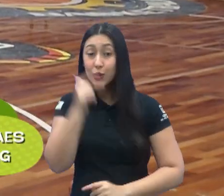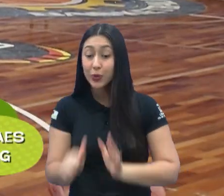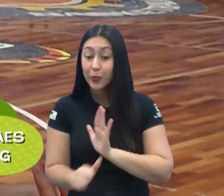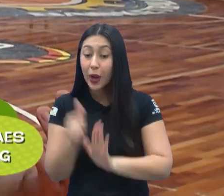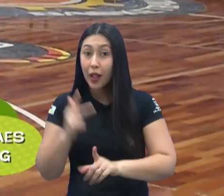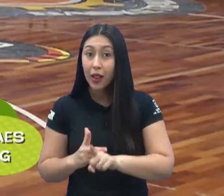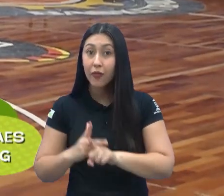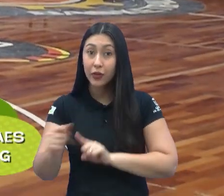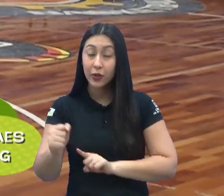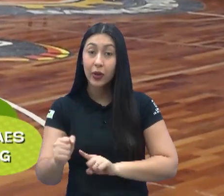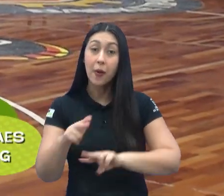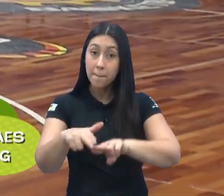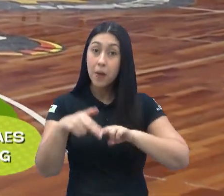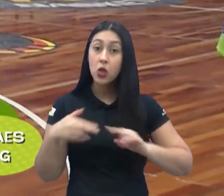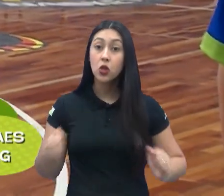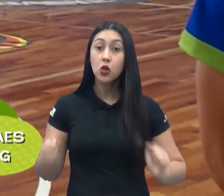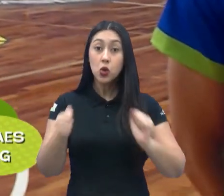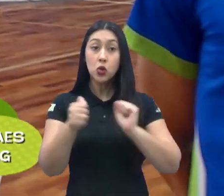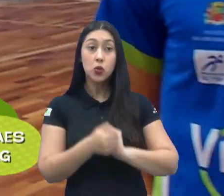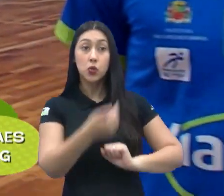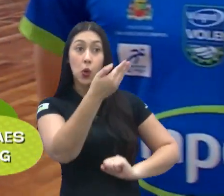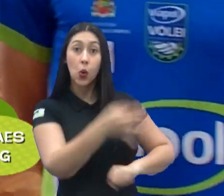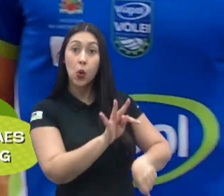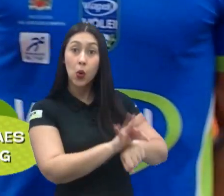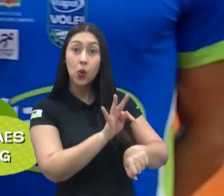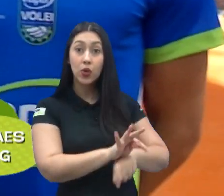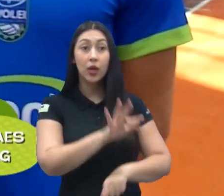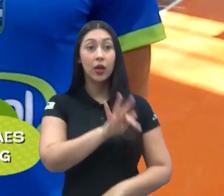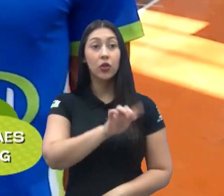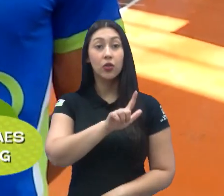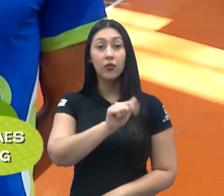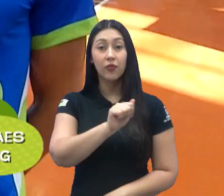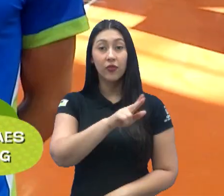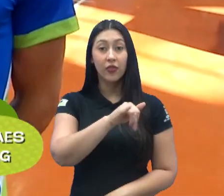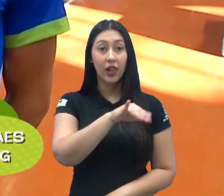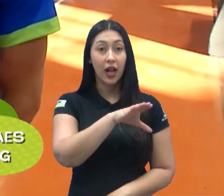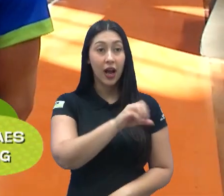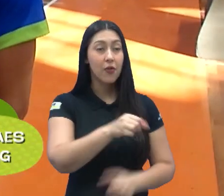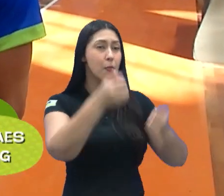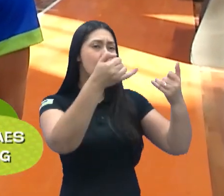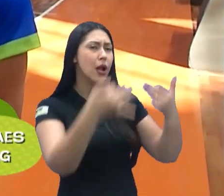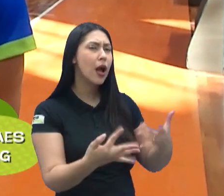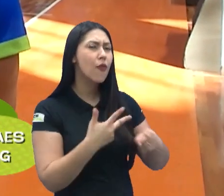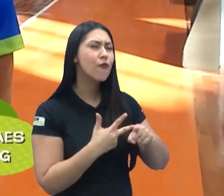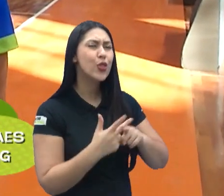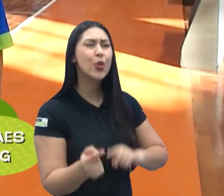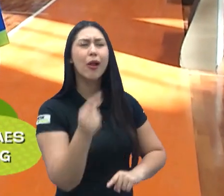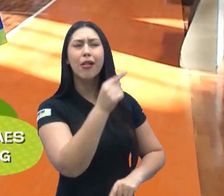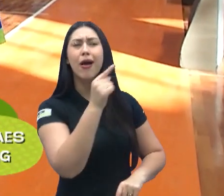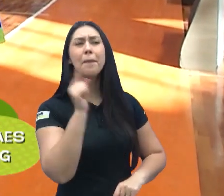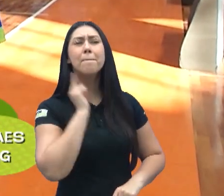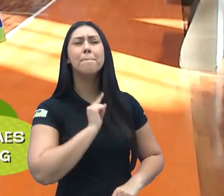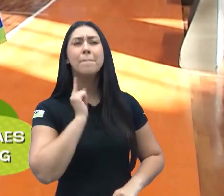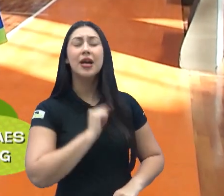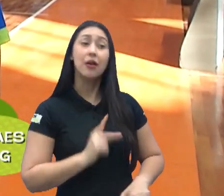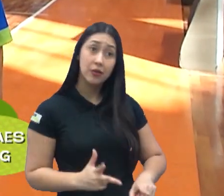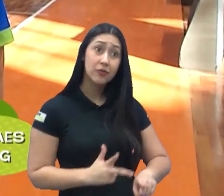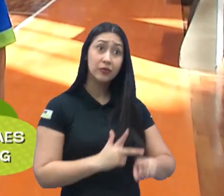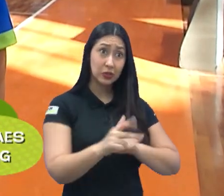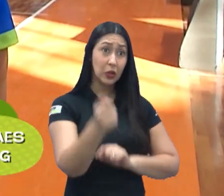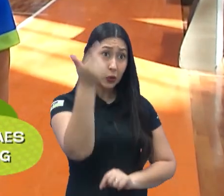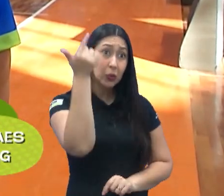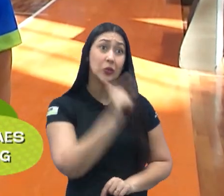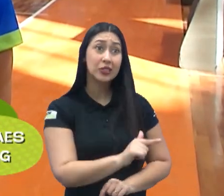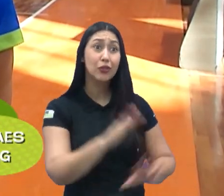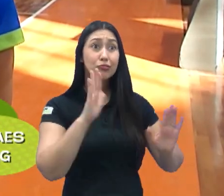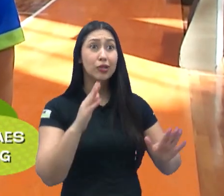Para isso eu estou aqui com o técnico Flávio, que vai conversar com a gente sobre essa vitória lá em Minas Gerais. Flávio, boa tarde. A vitória veio, né, depois de